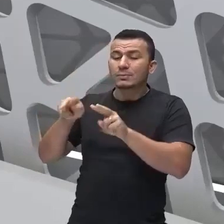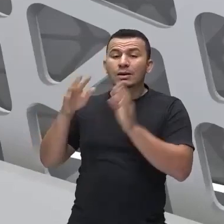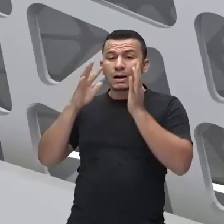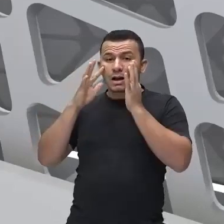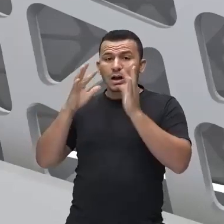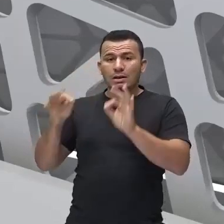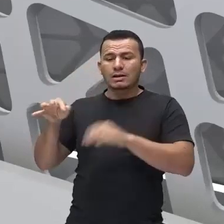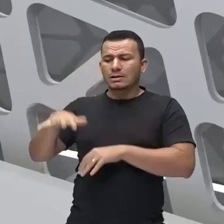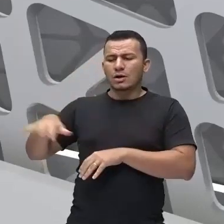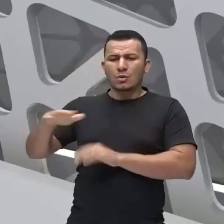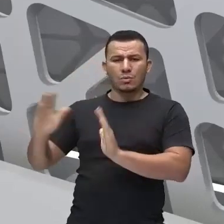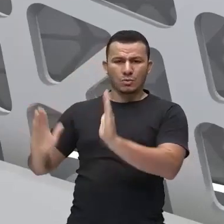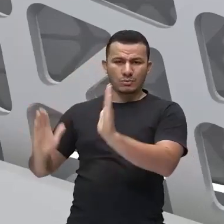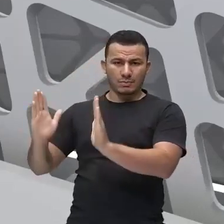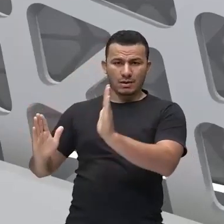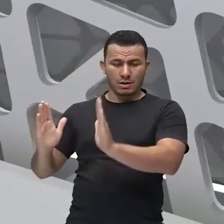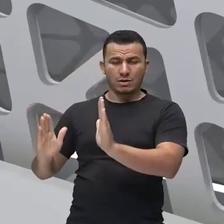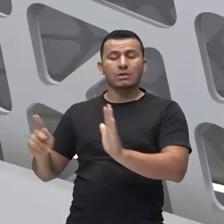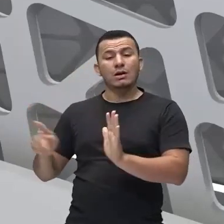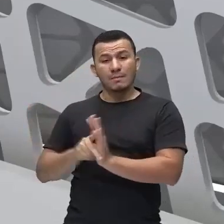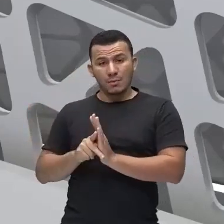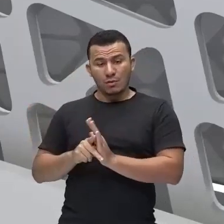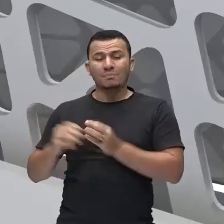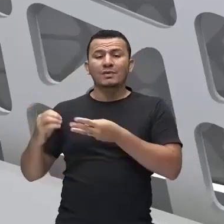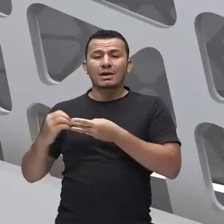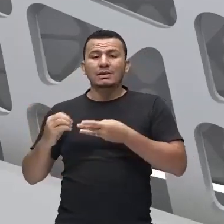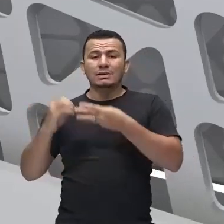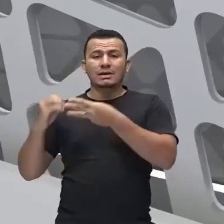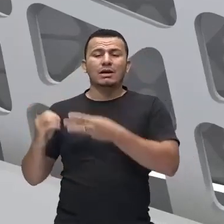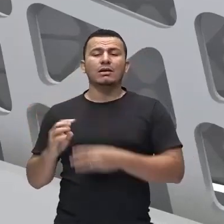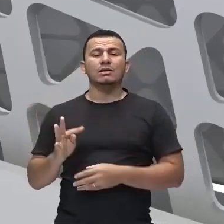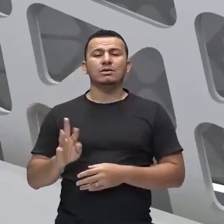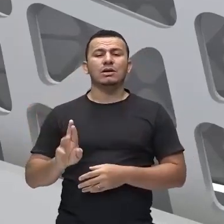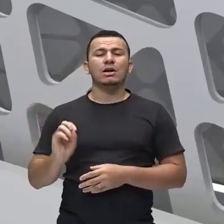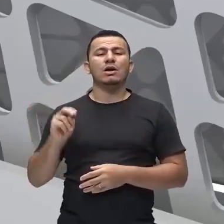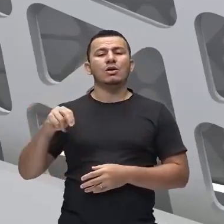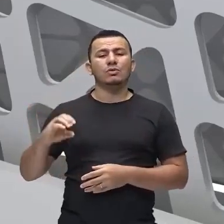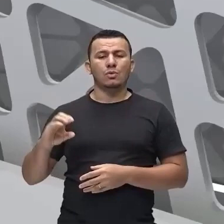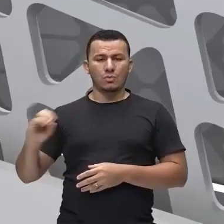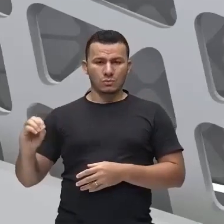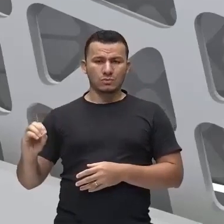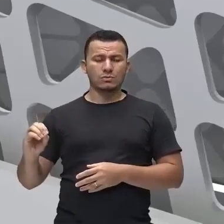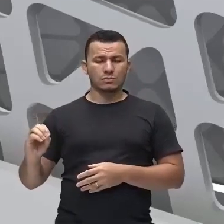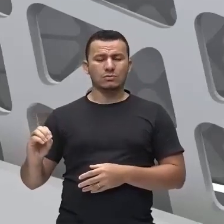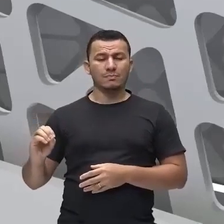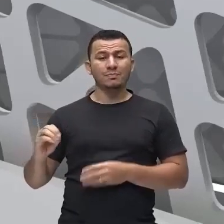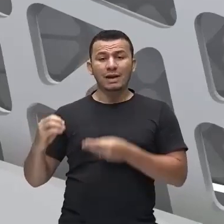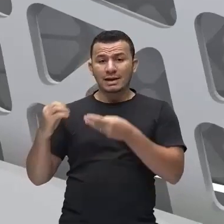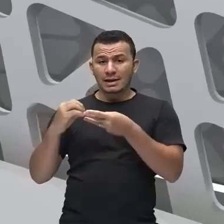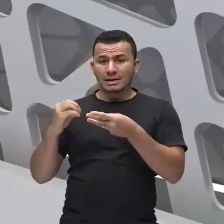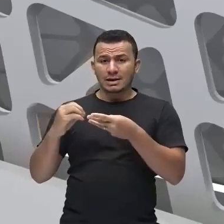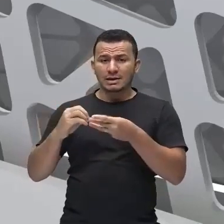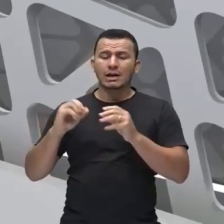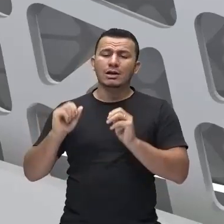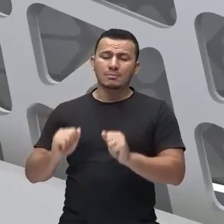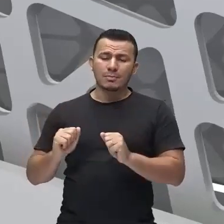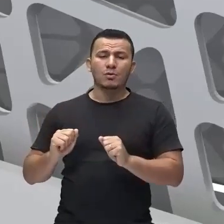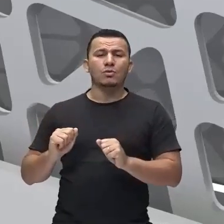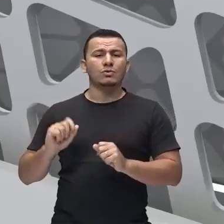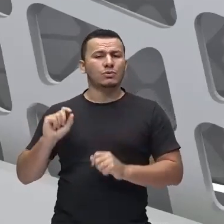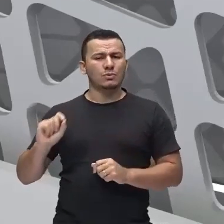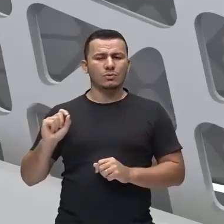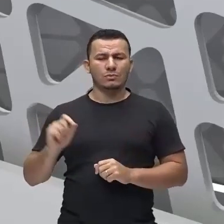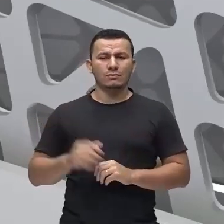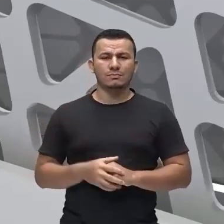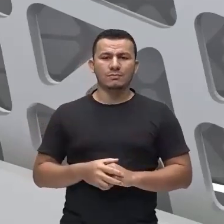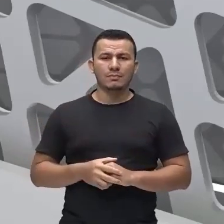para essa fase, que são as chamadas células-tronco. Essas células, elas podem se especializar